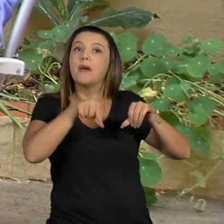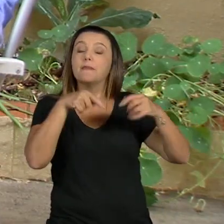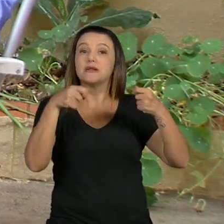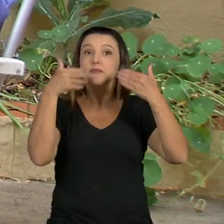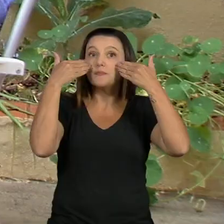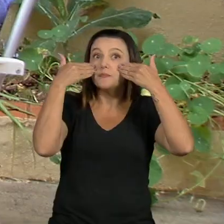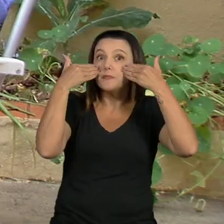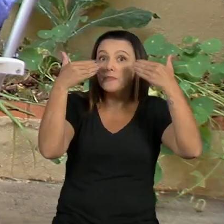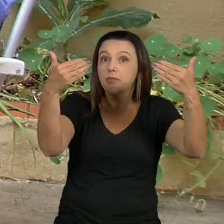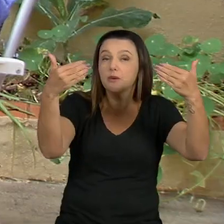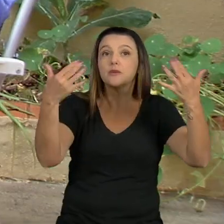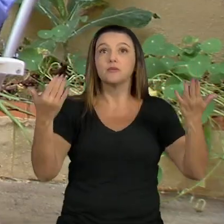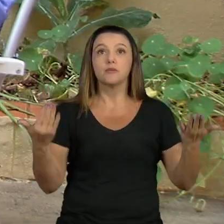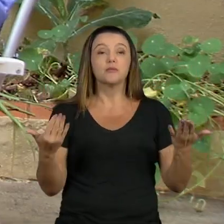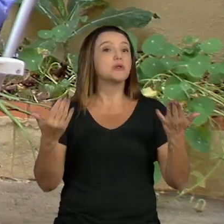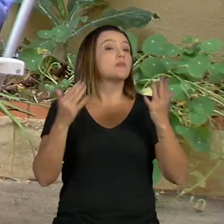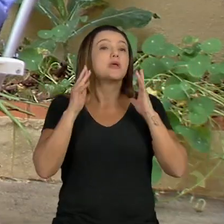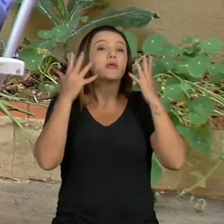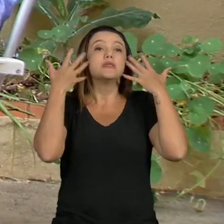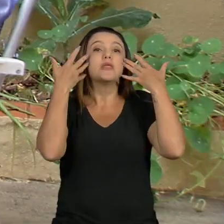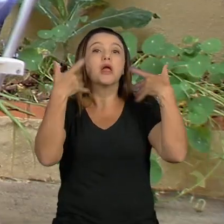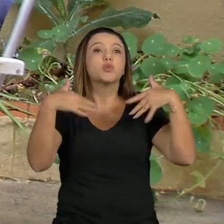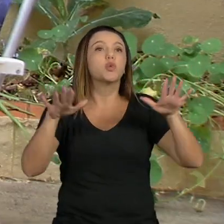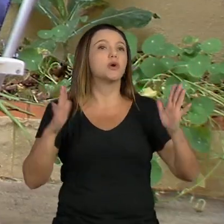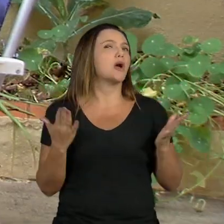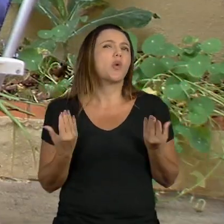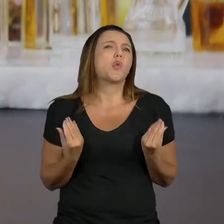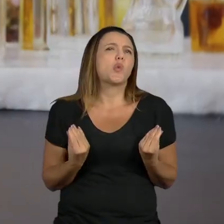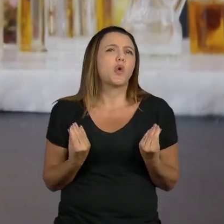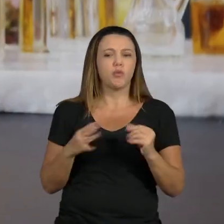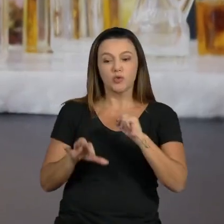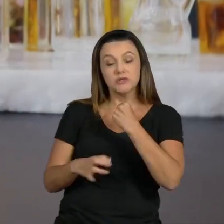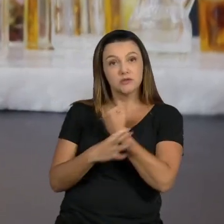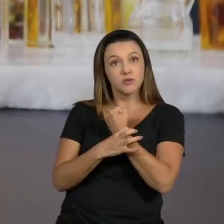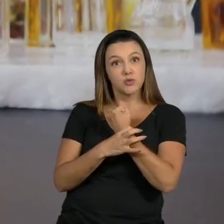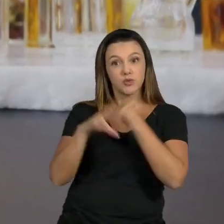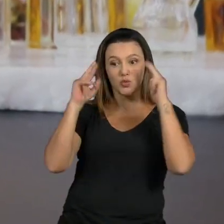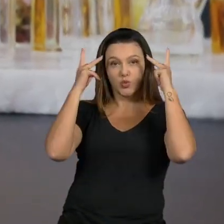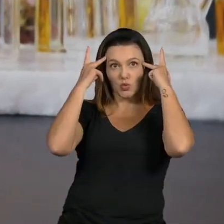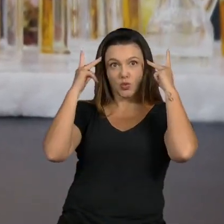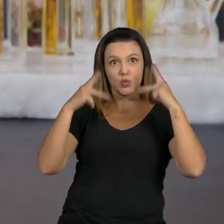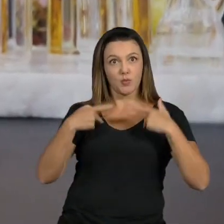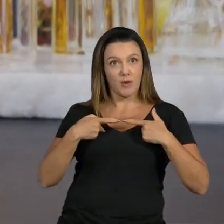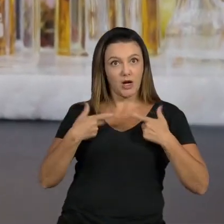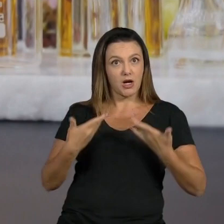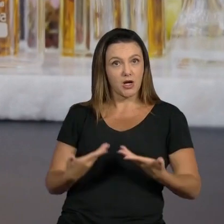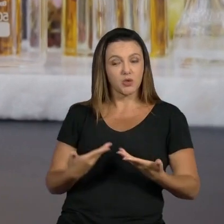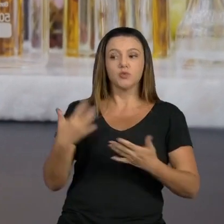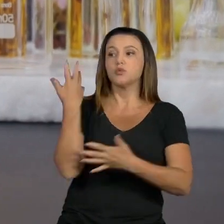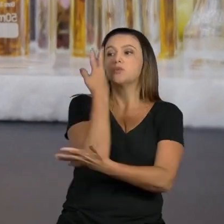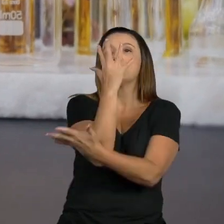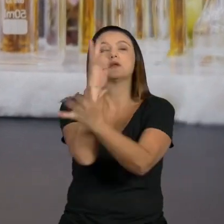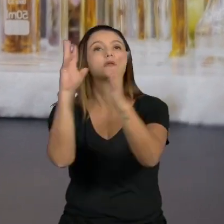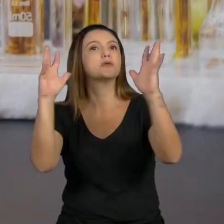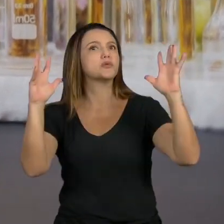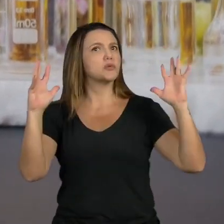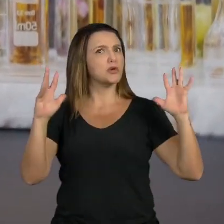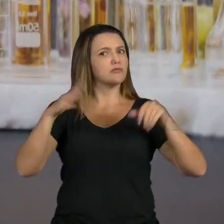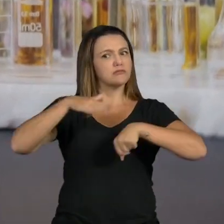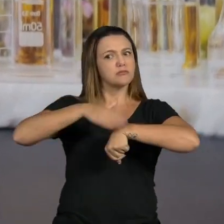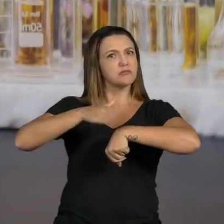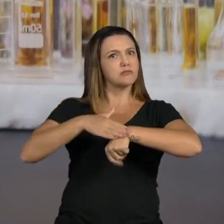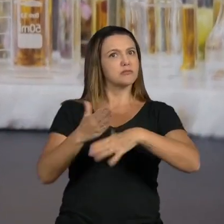isso envolve ingredientes e fórmulas que sejam seguras para a saúde humana, para o meio ambiente, tenha uma responsabilidade